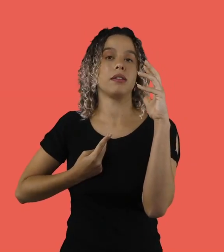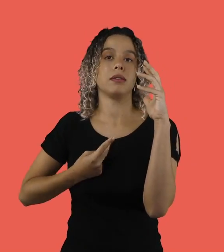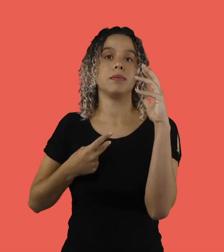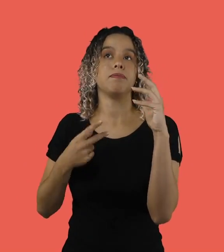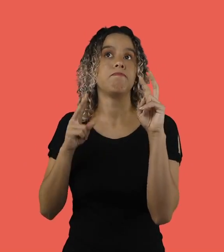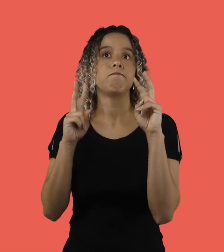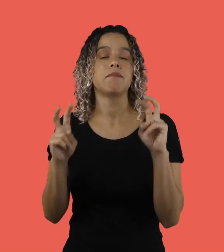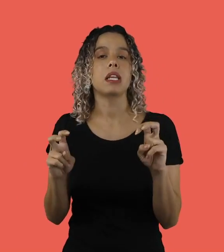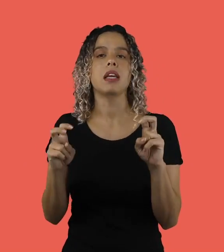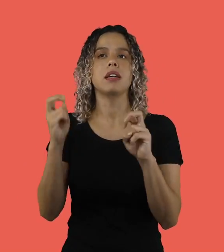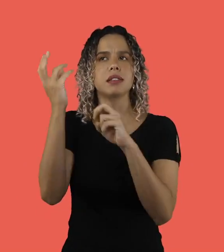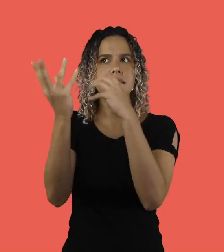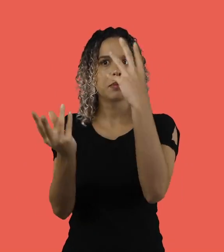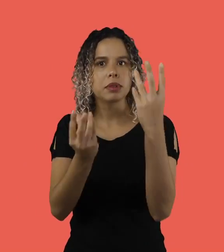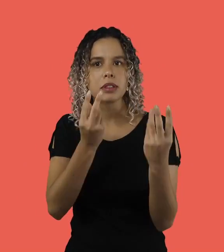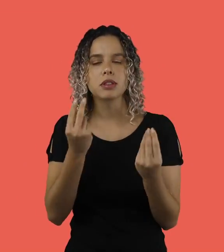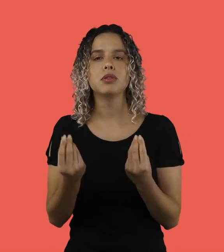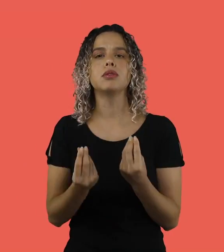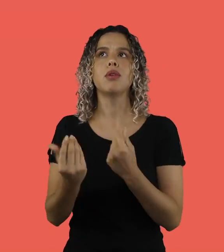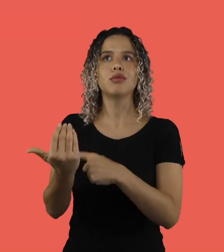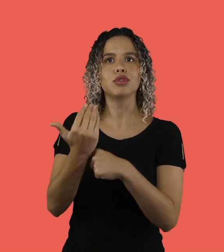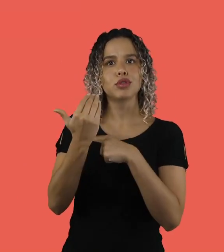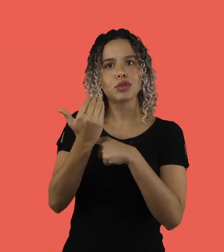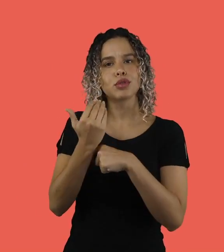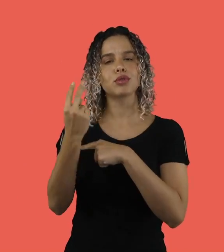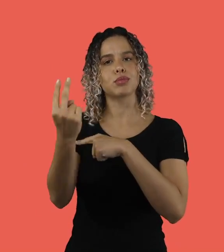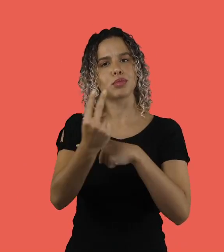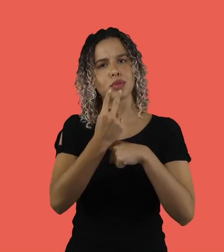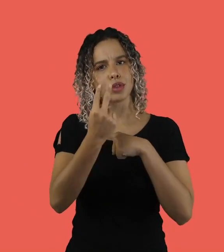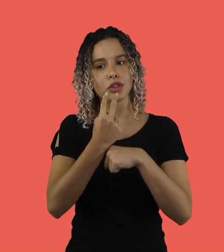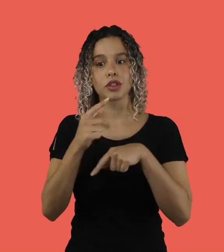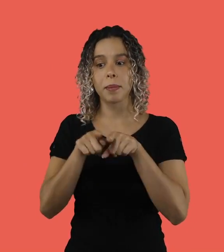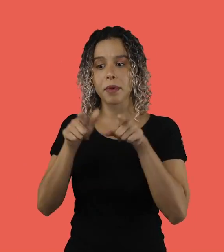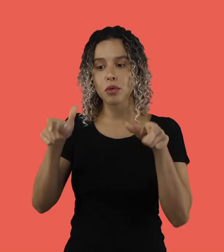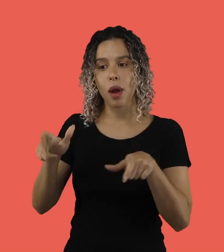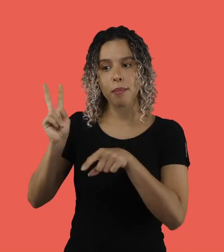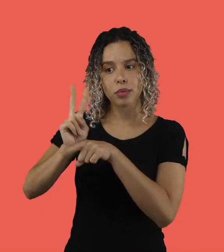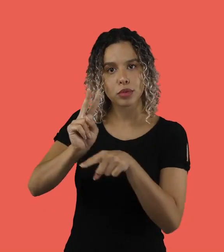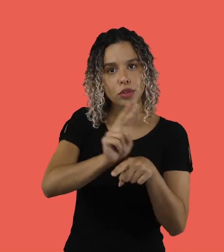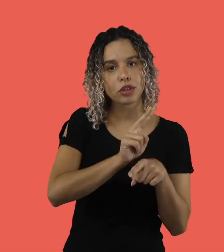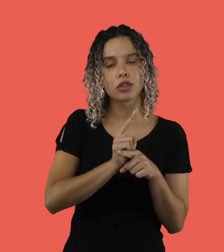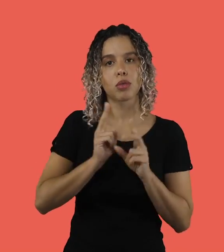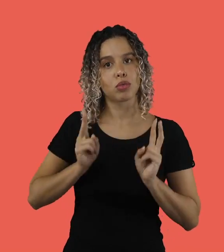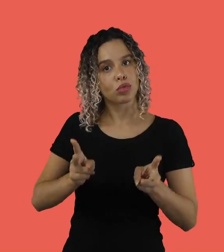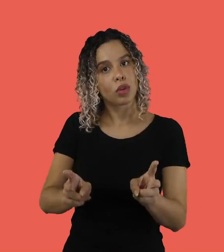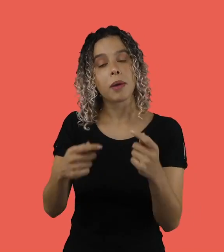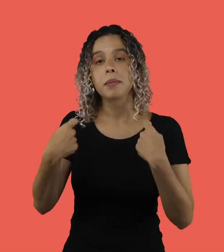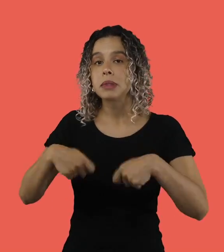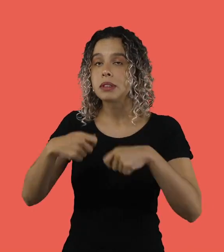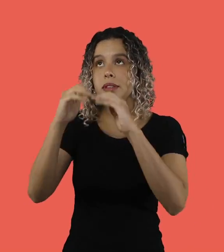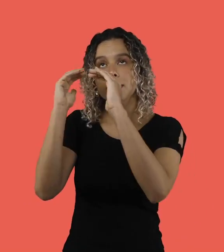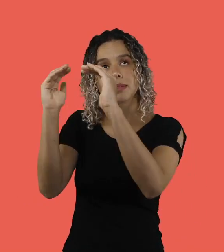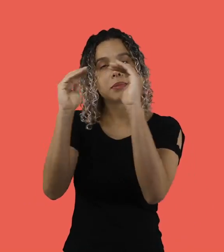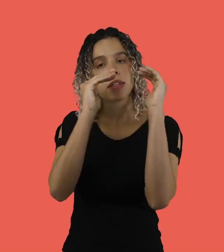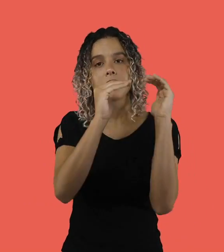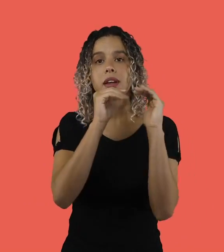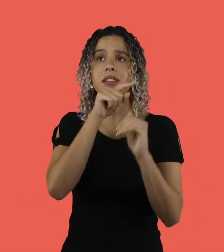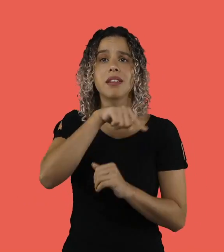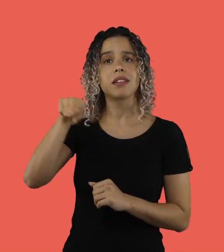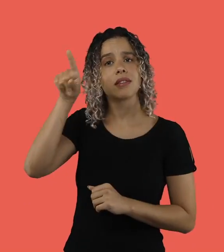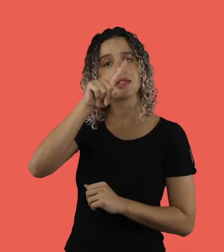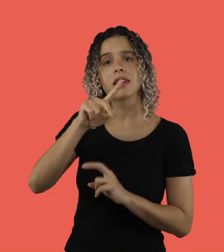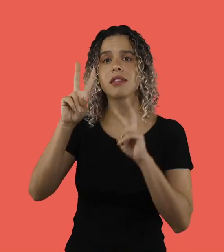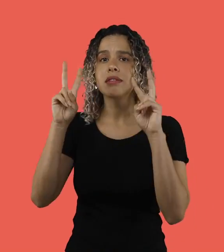sobre como esses espíritos estão aqui nos ajudando, nos protegendo esses lugares. A gente precisa respeitar, eles são